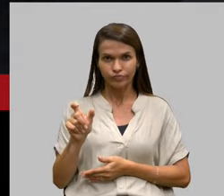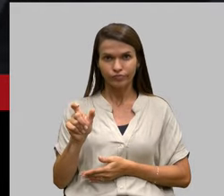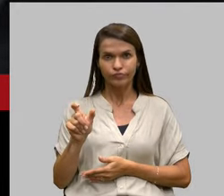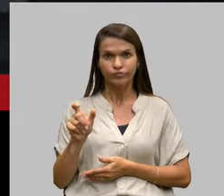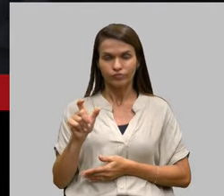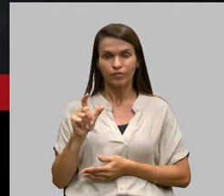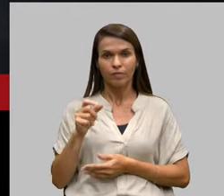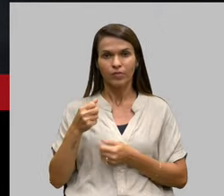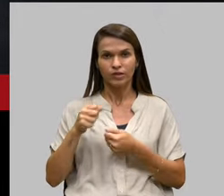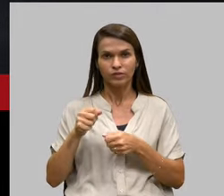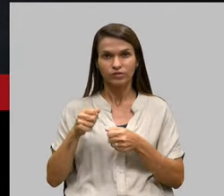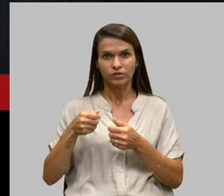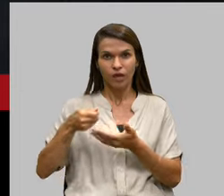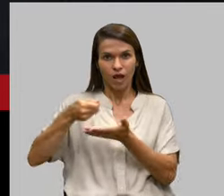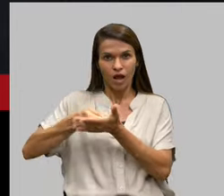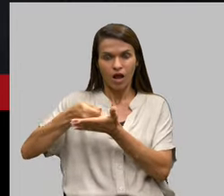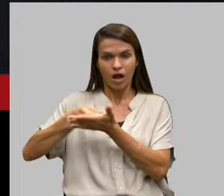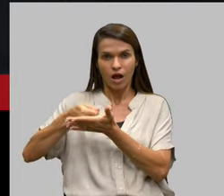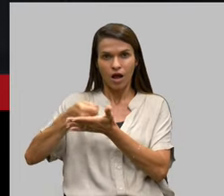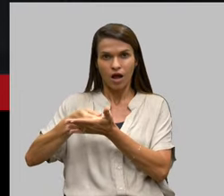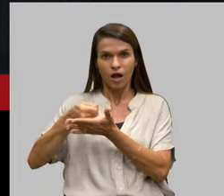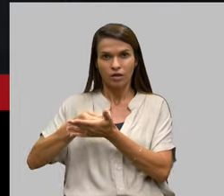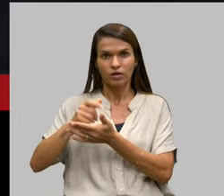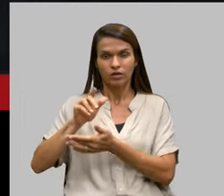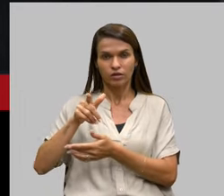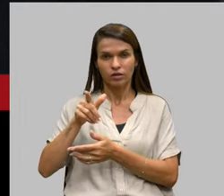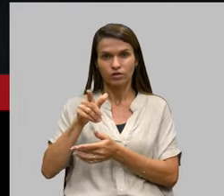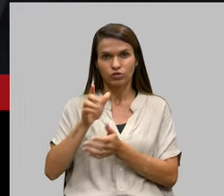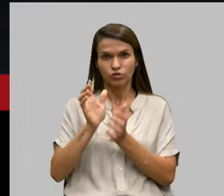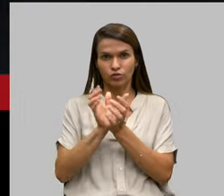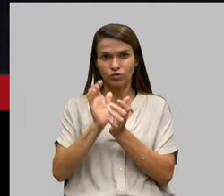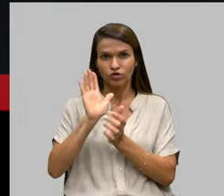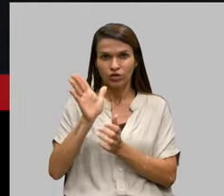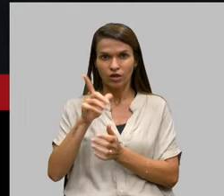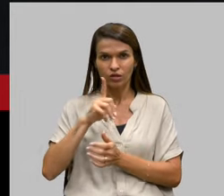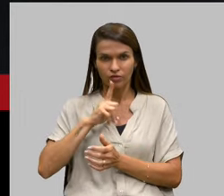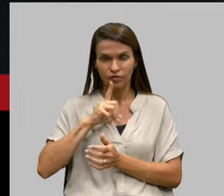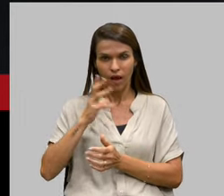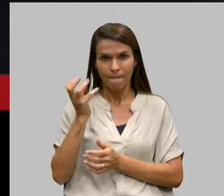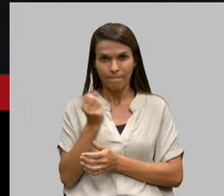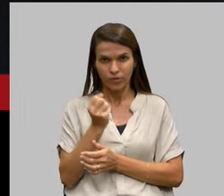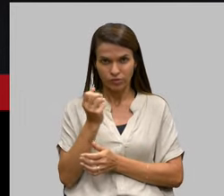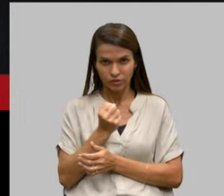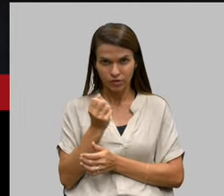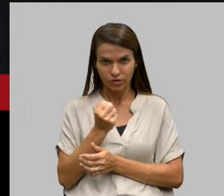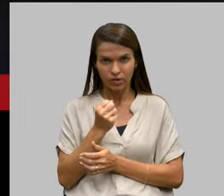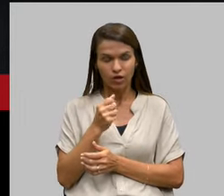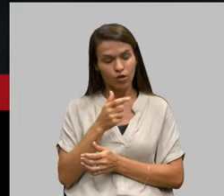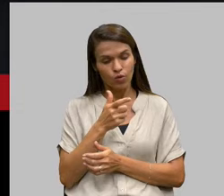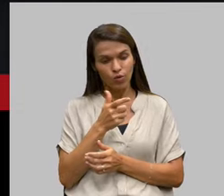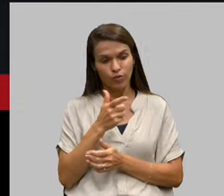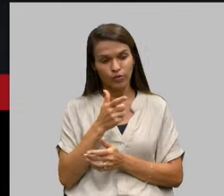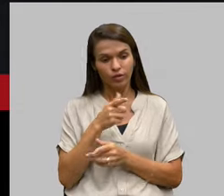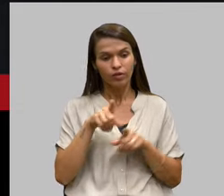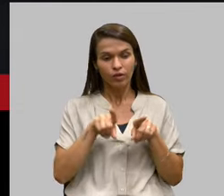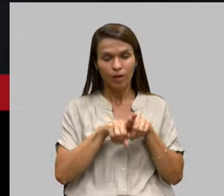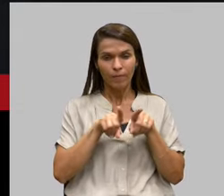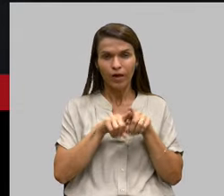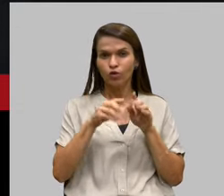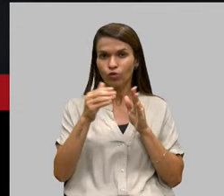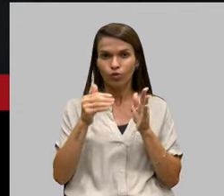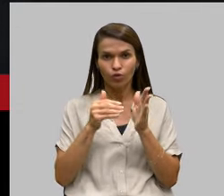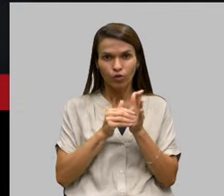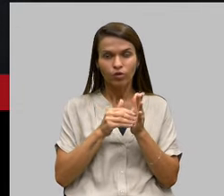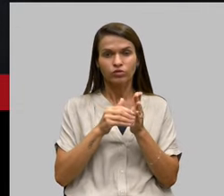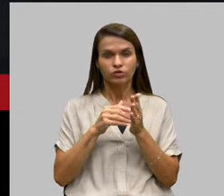garantir aqueles que já tiveram que já estão Aposentados e aqueles que já cumpriram todos os requisitos